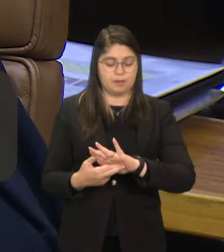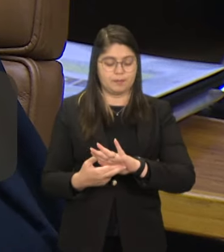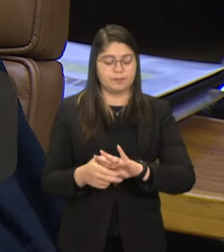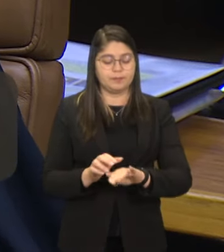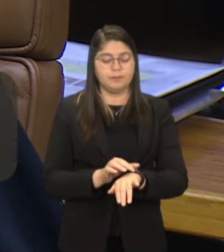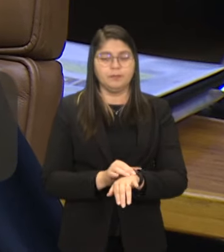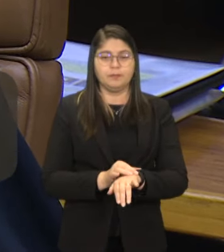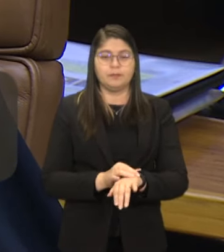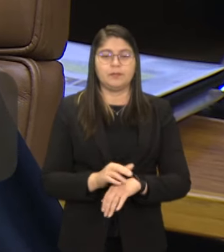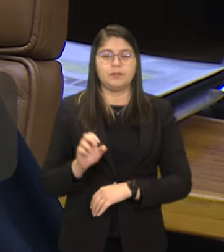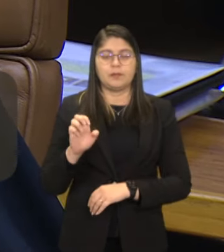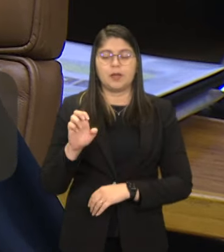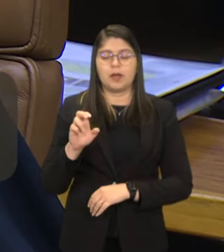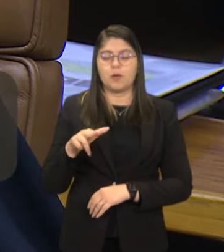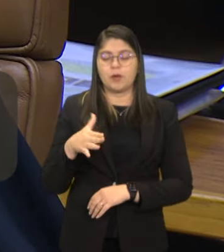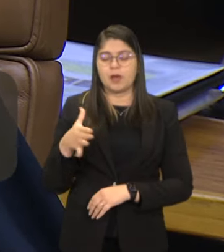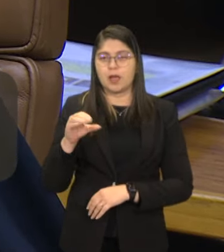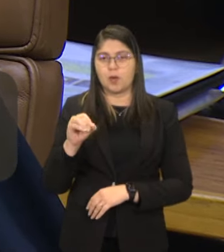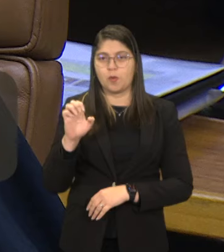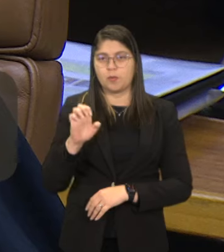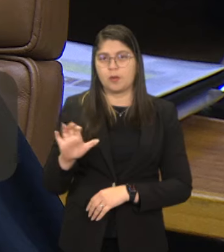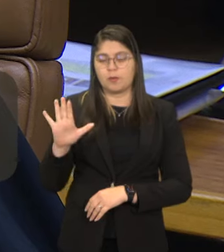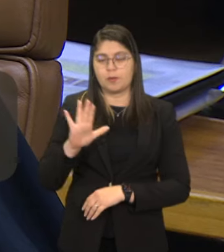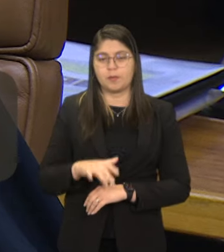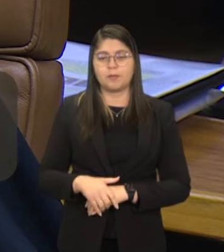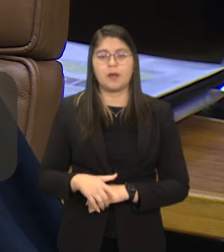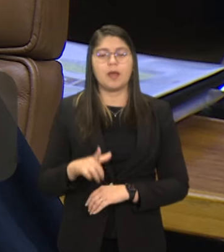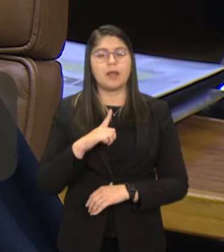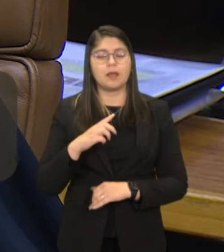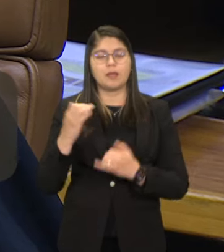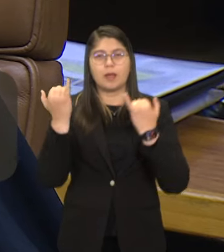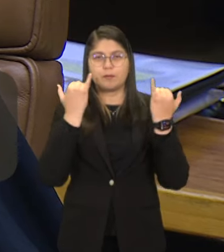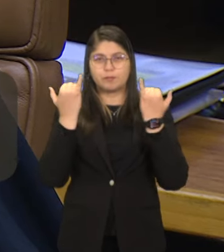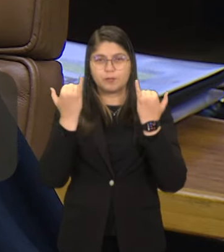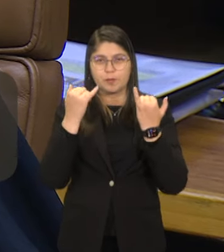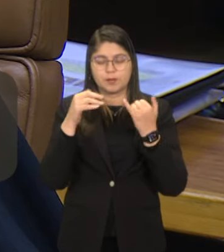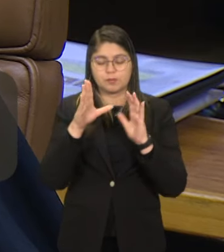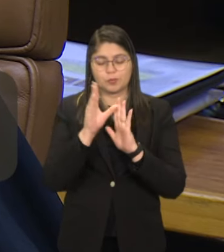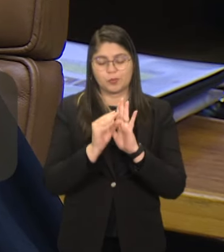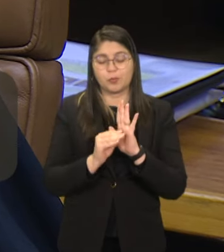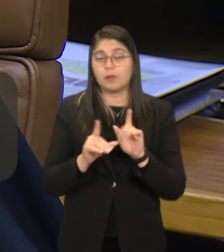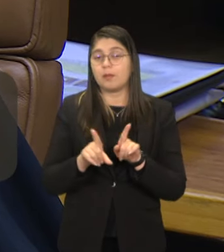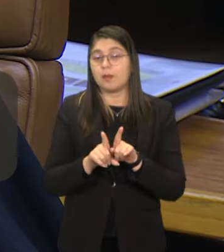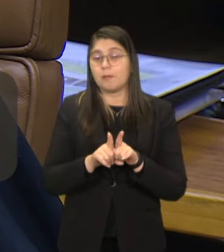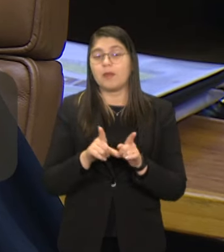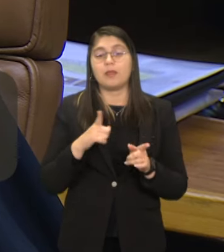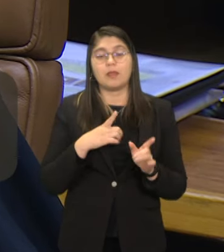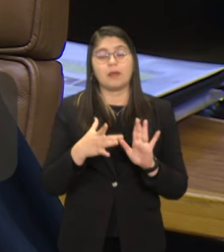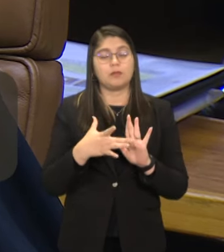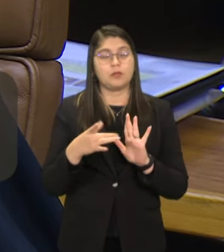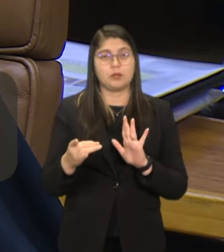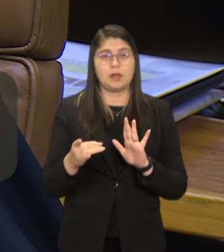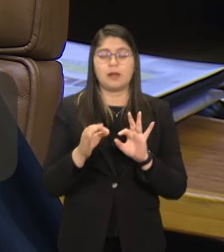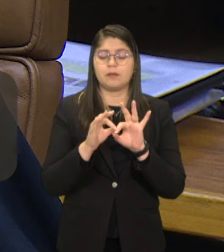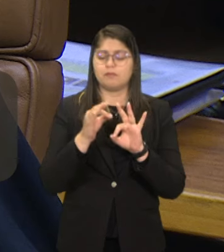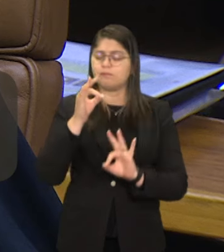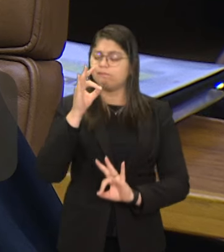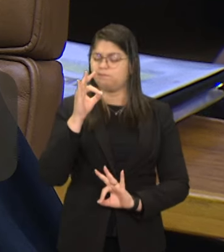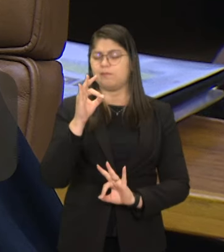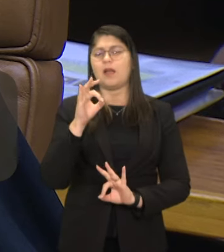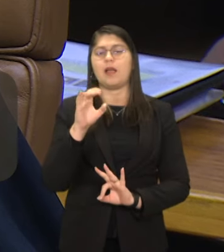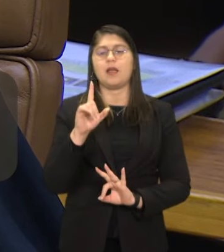a inteireza dessa matéria. Destaco também uma matéria bastante extensa do